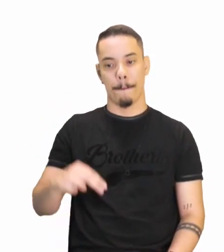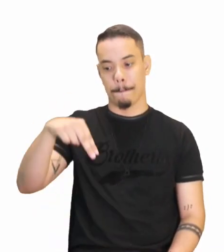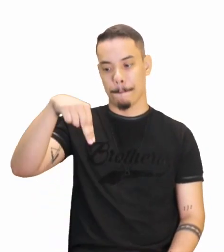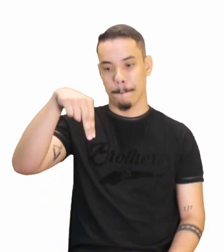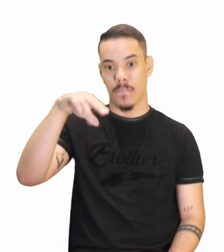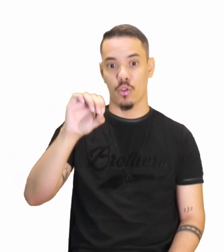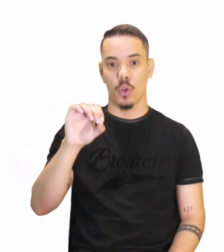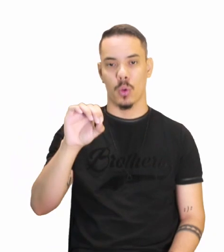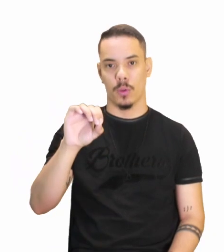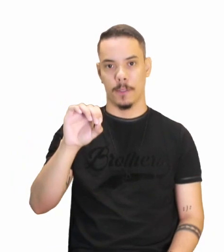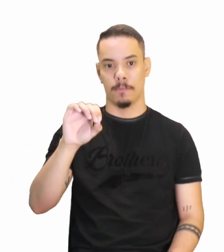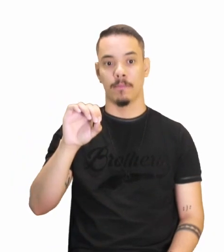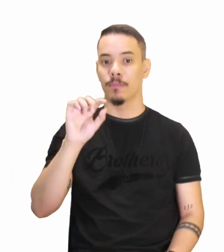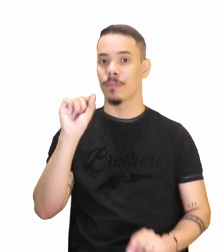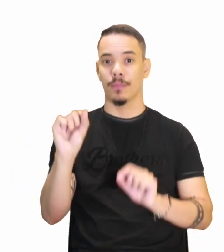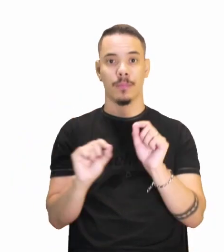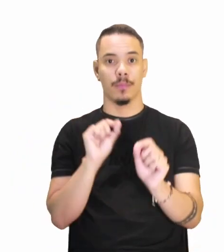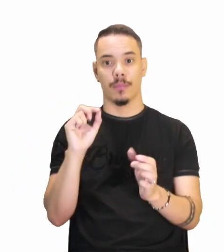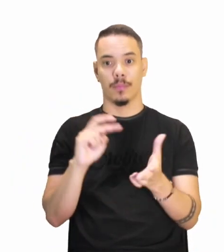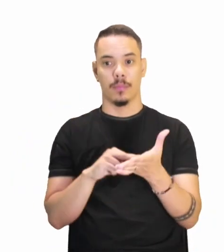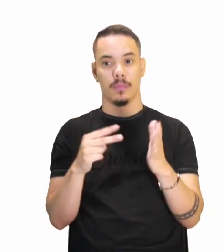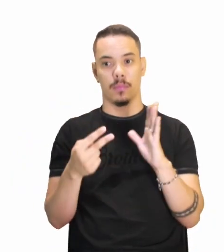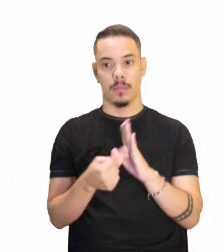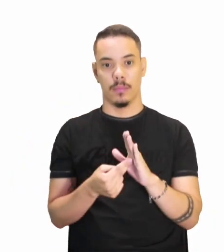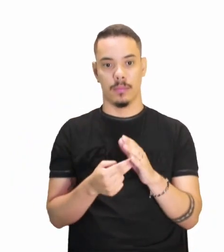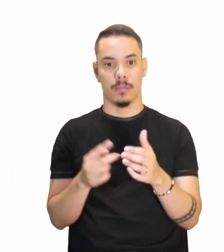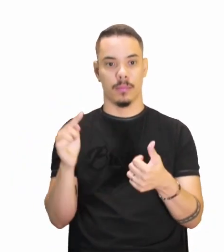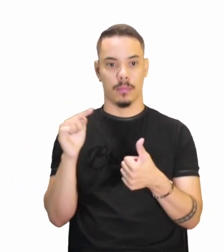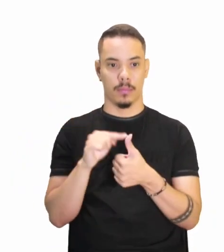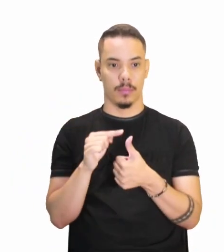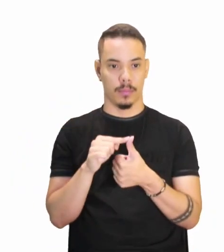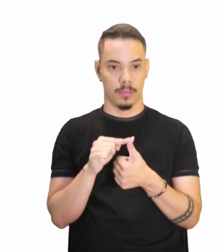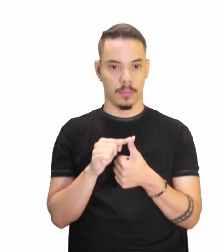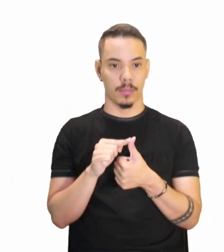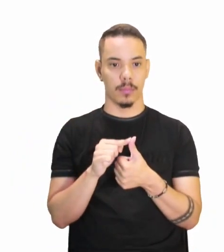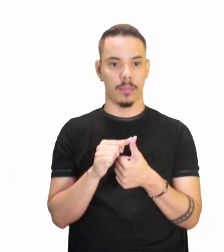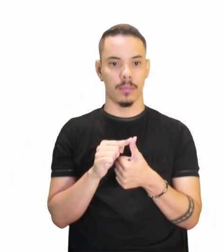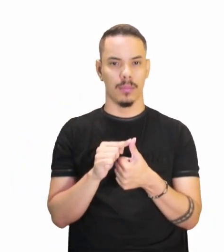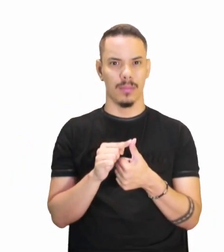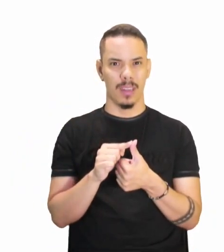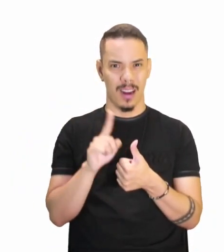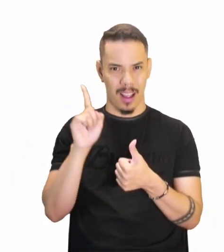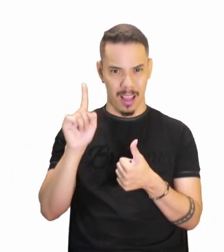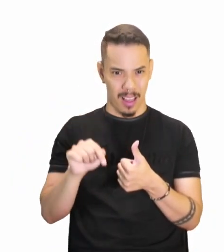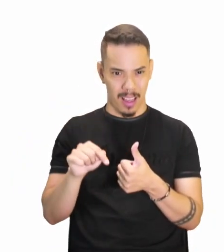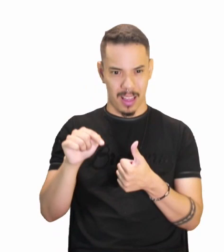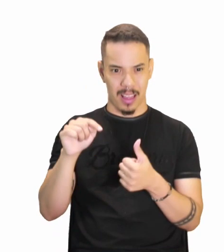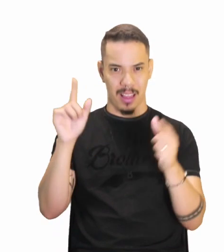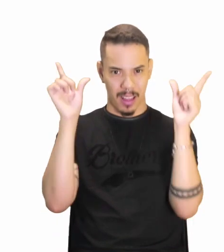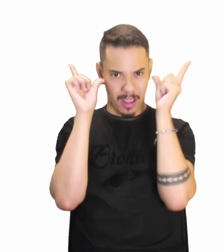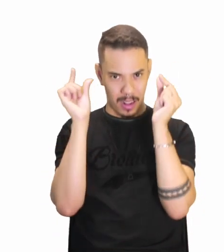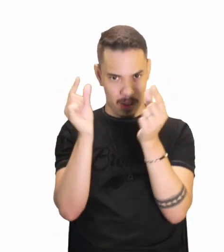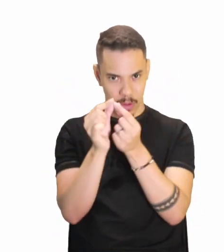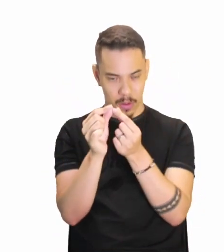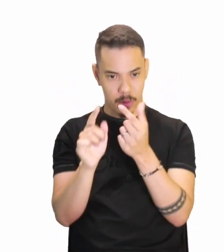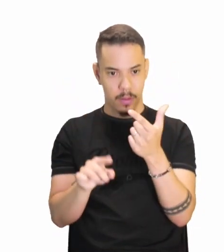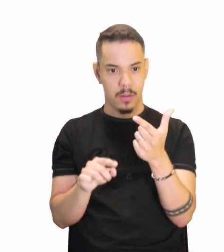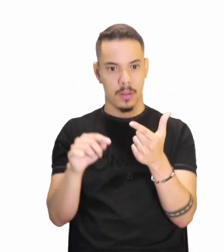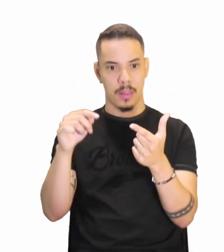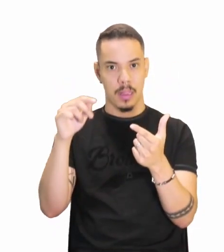a que letra A ao termo Rei grego B aos